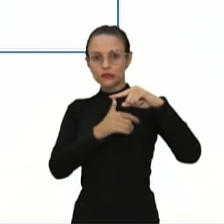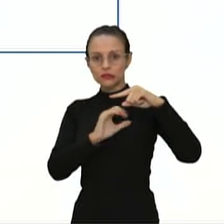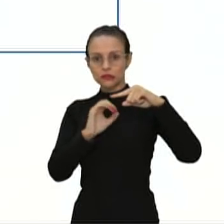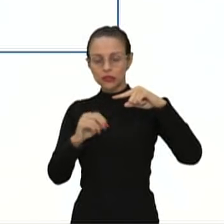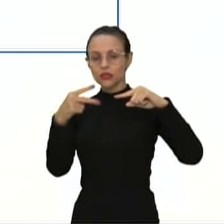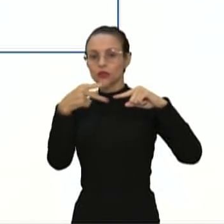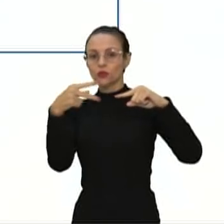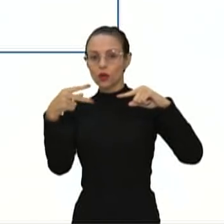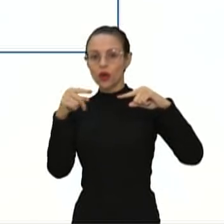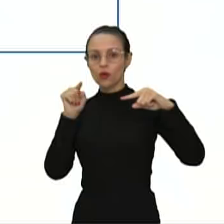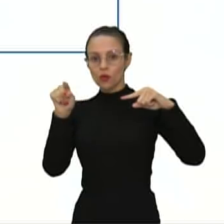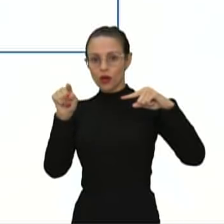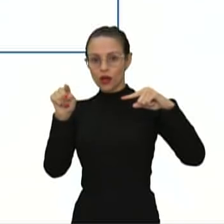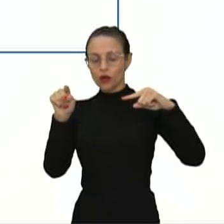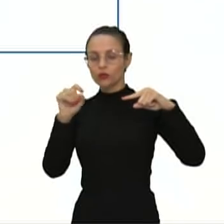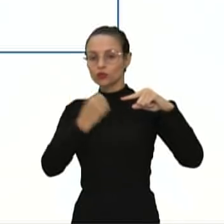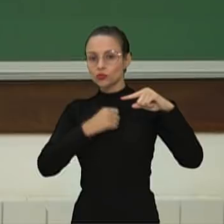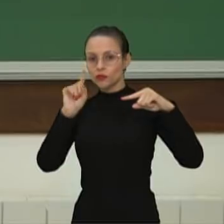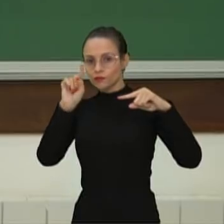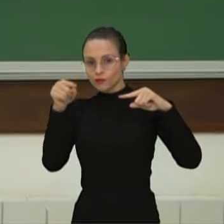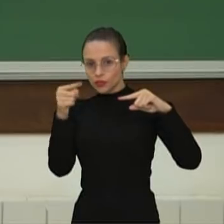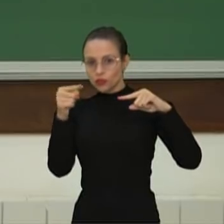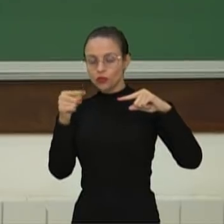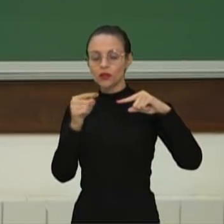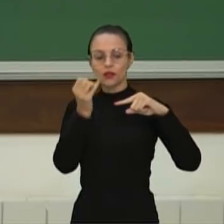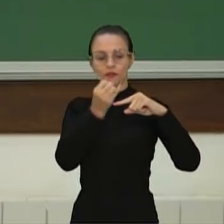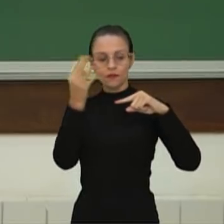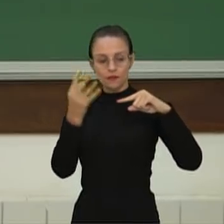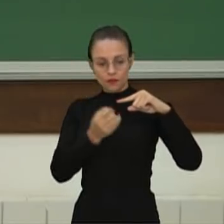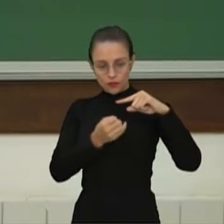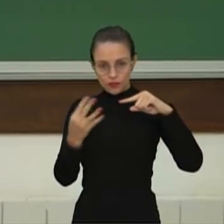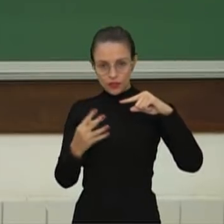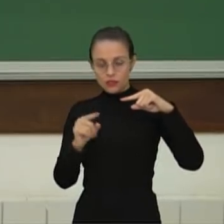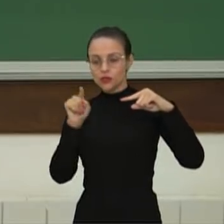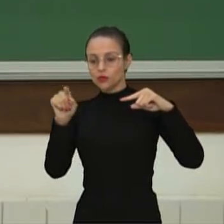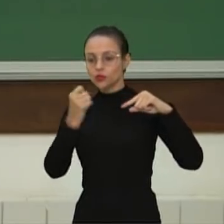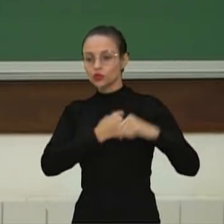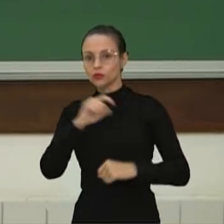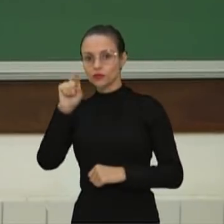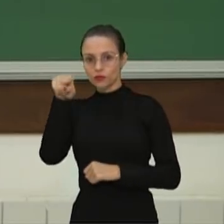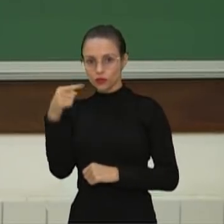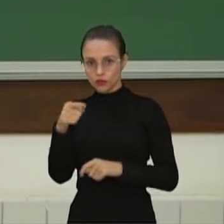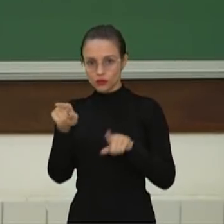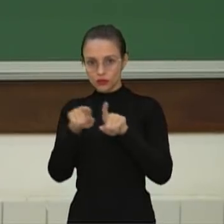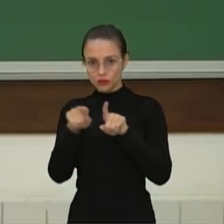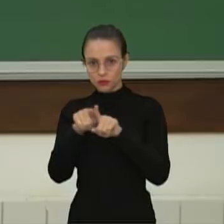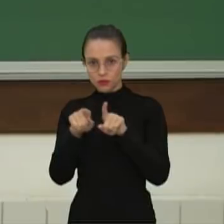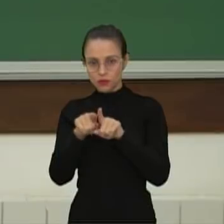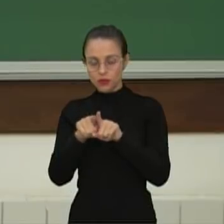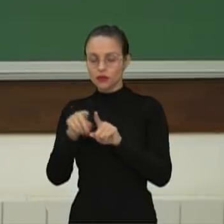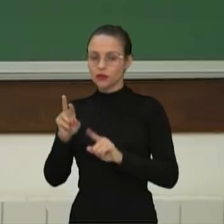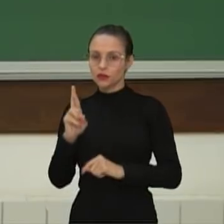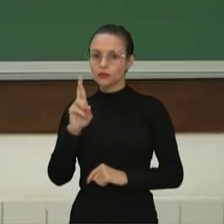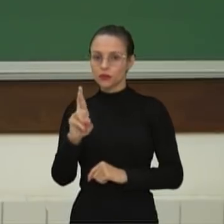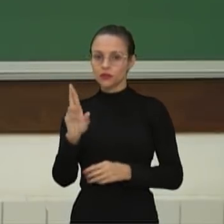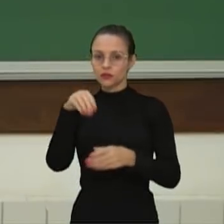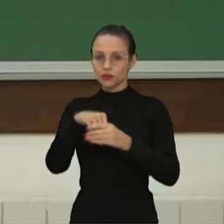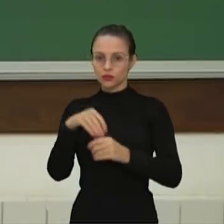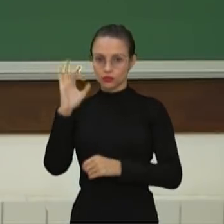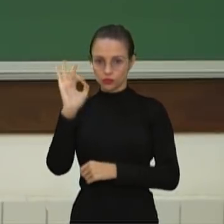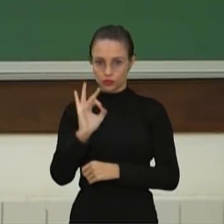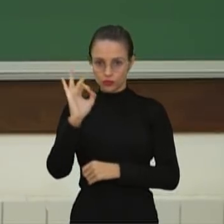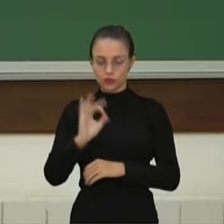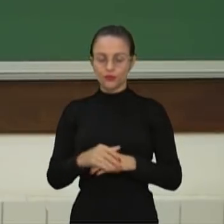é igual a um número decimal. Então, nós temos a fração decimal e o número decimal representado dentro de uma